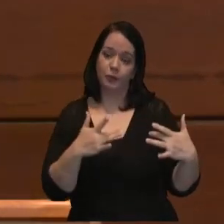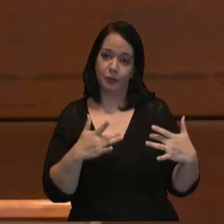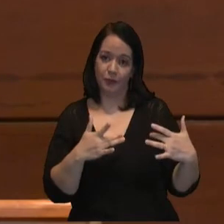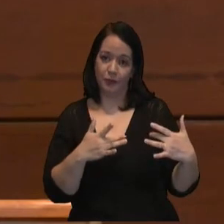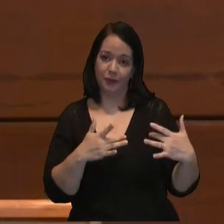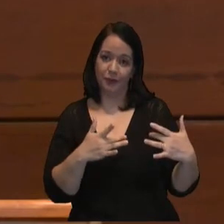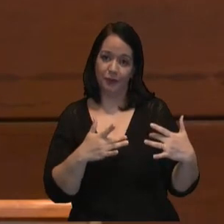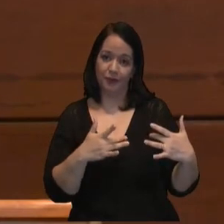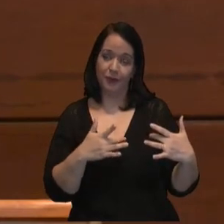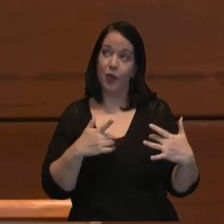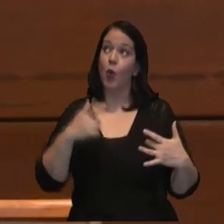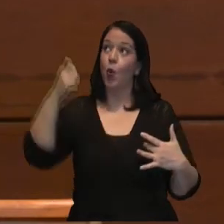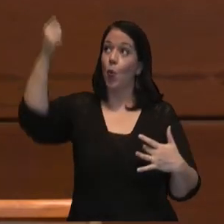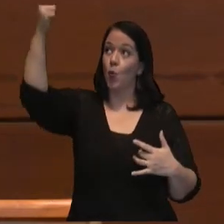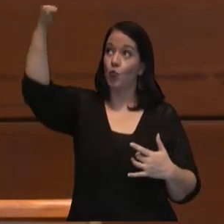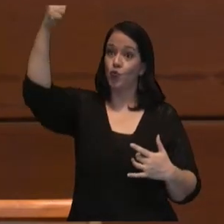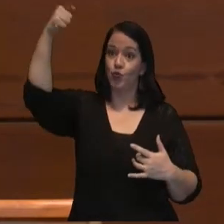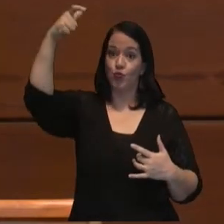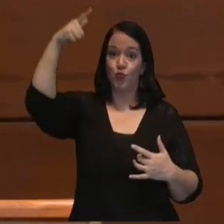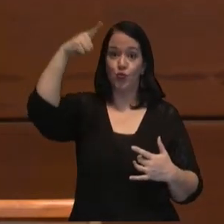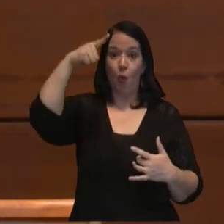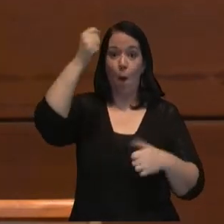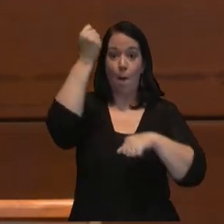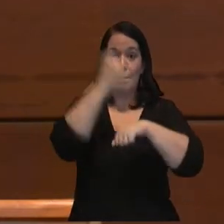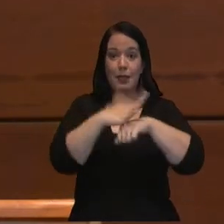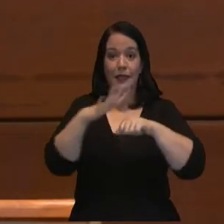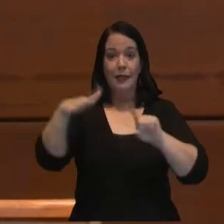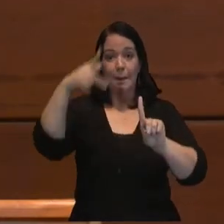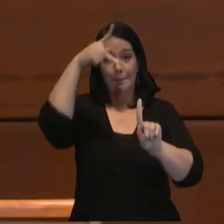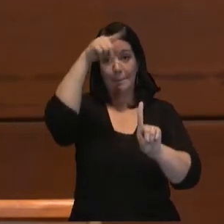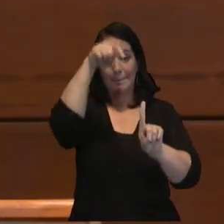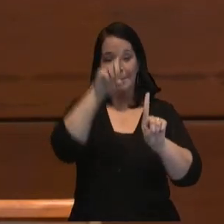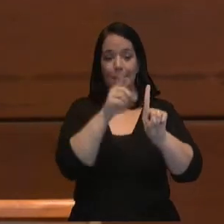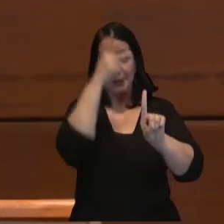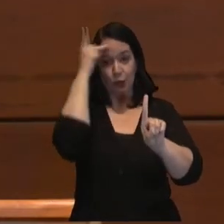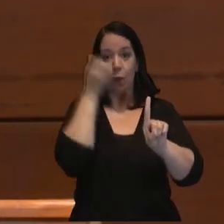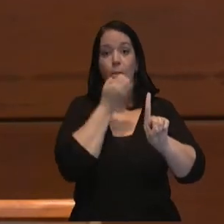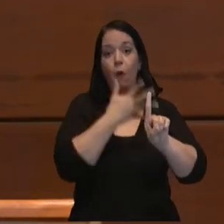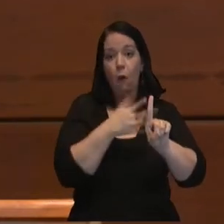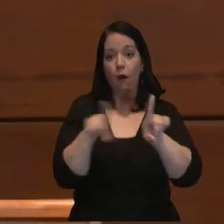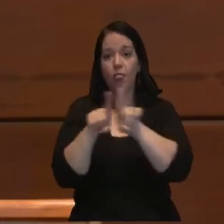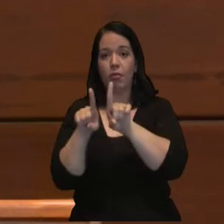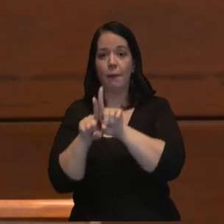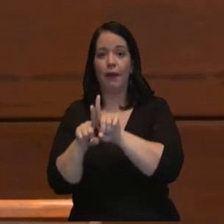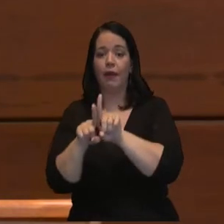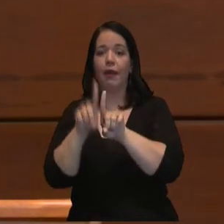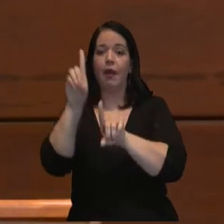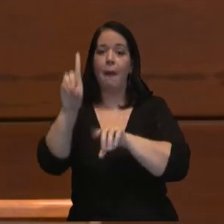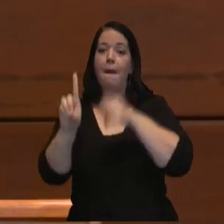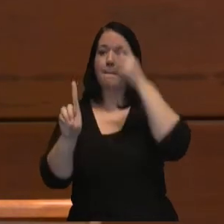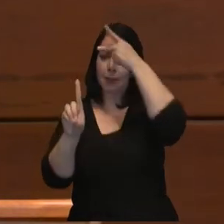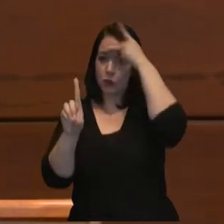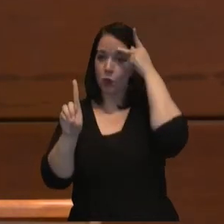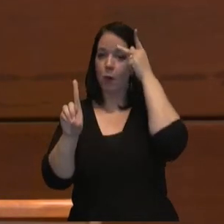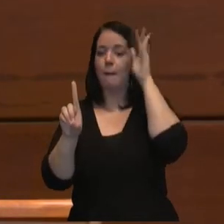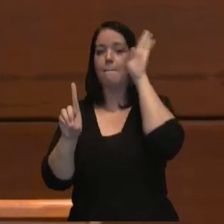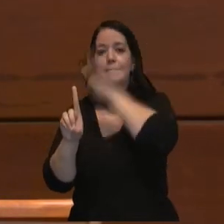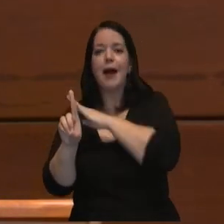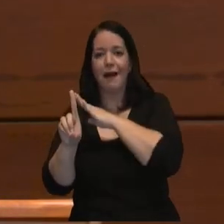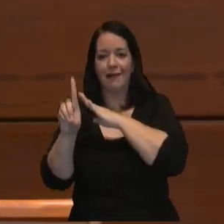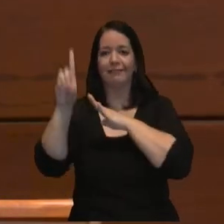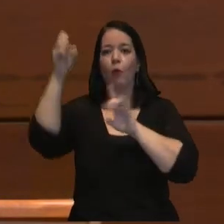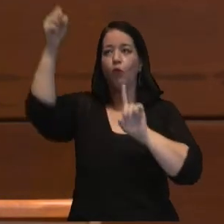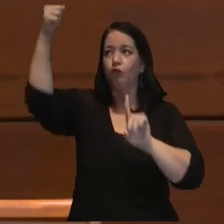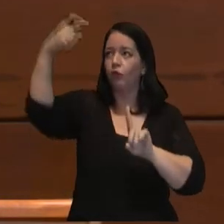o sol dele brilha sobre justos e sobre injustos. Mas eu quero afirmar para você nesta manhã, e esta é palavra